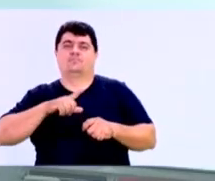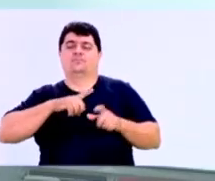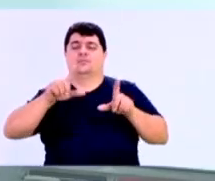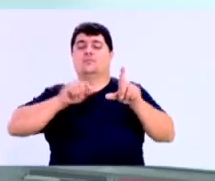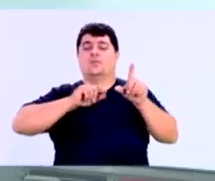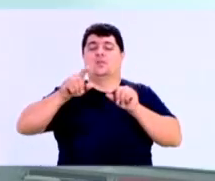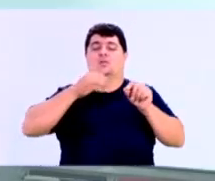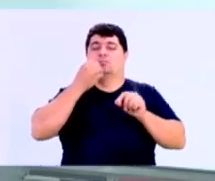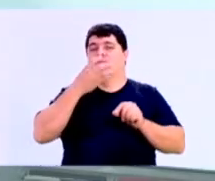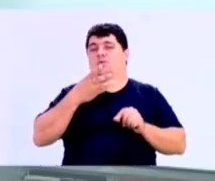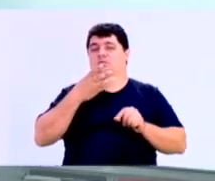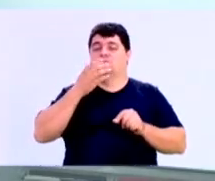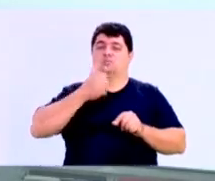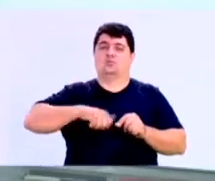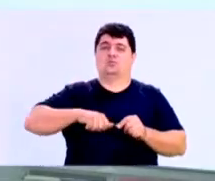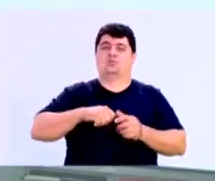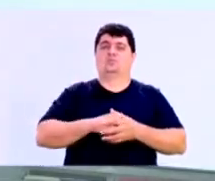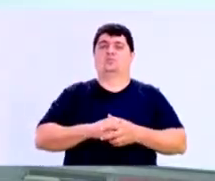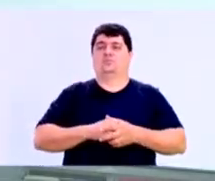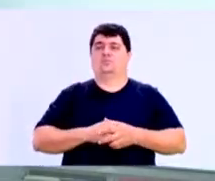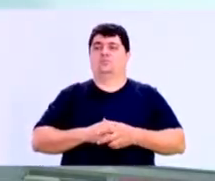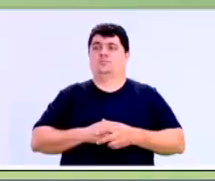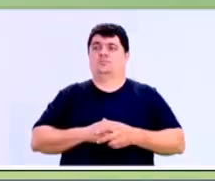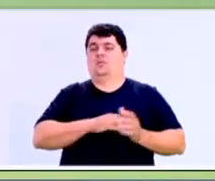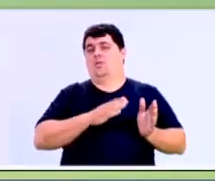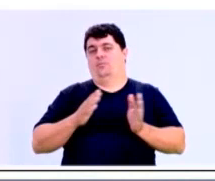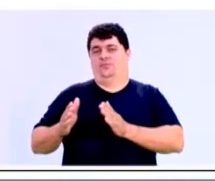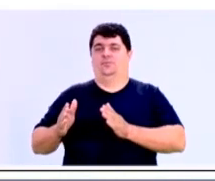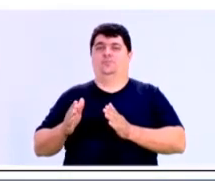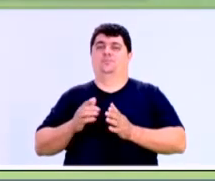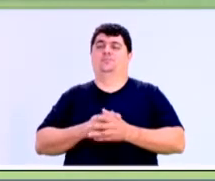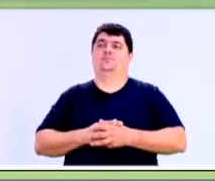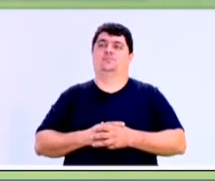algumas decisões que a gente vai ver na aula de hoje. Vamos lá?